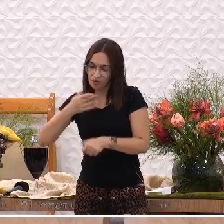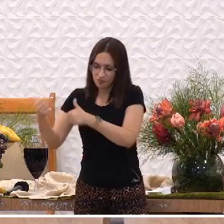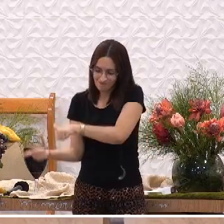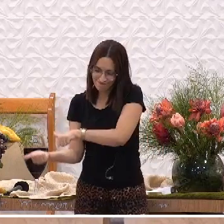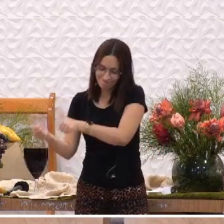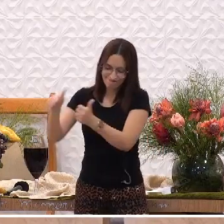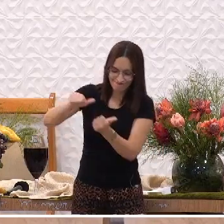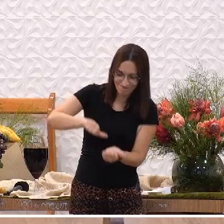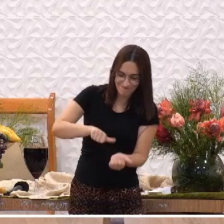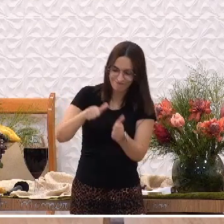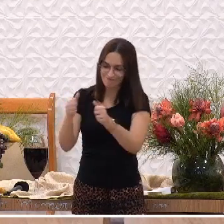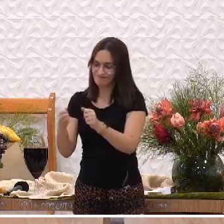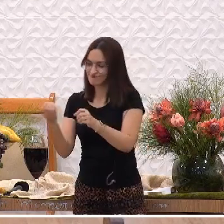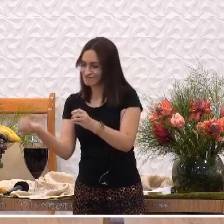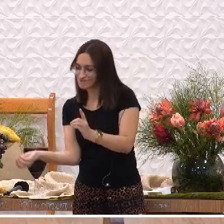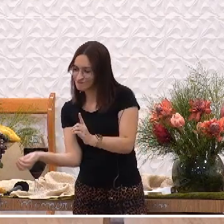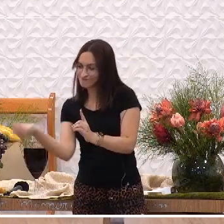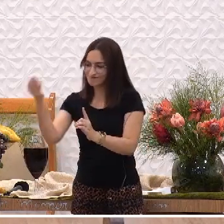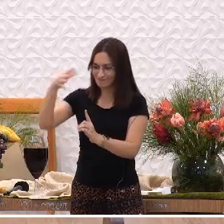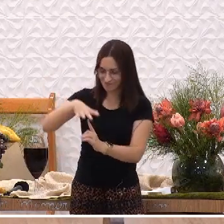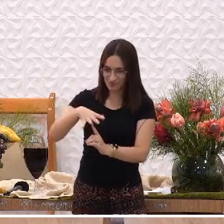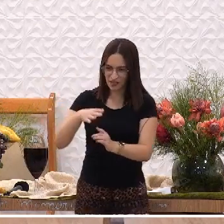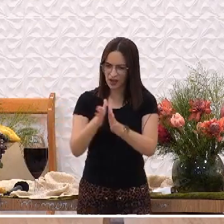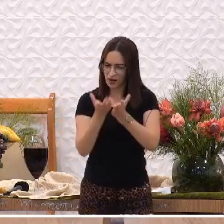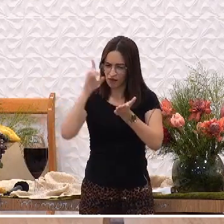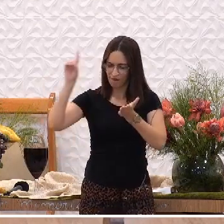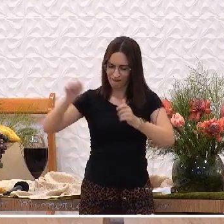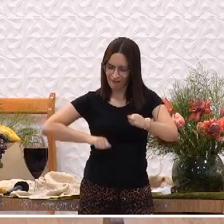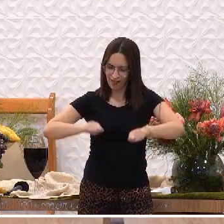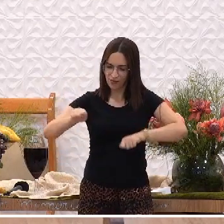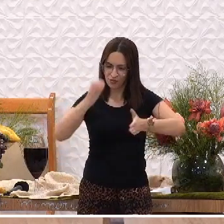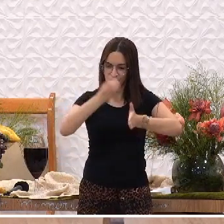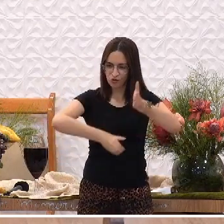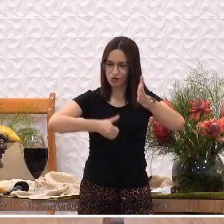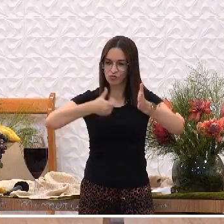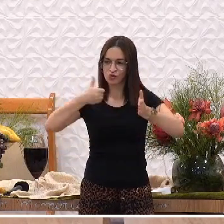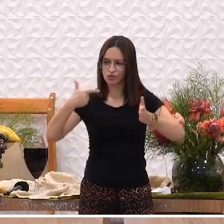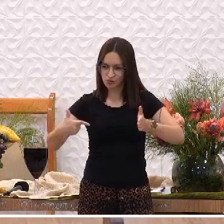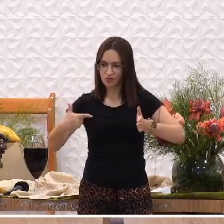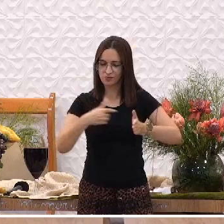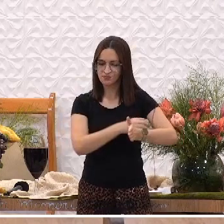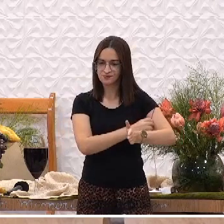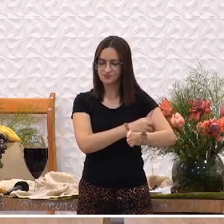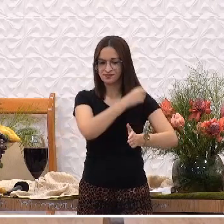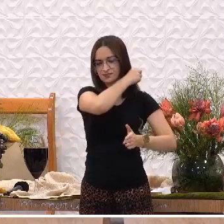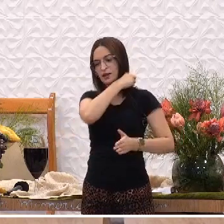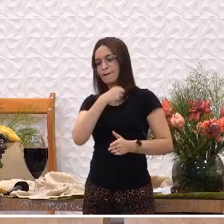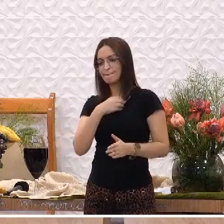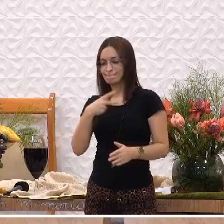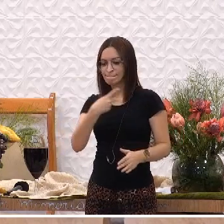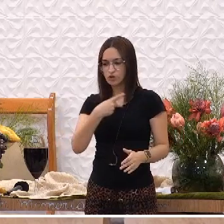2. Esse é um texto que, normalmente, quando o pastor faz o batismo infantil, ele cita, né?